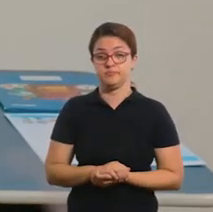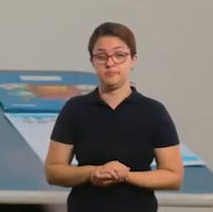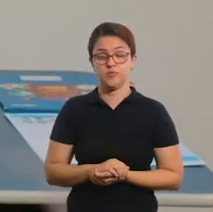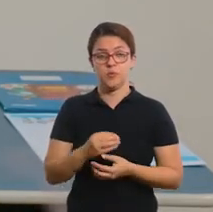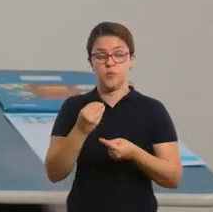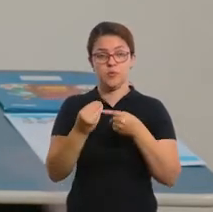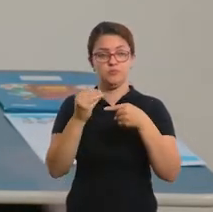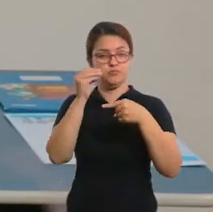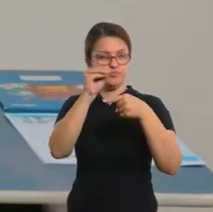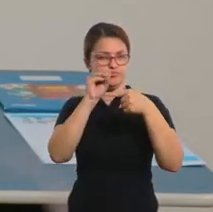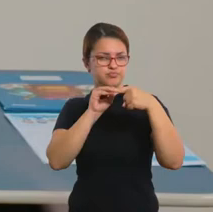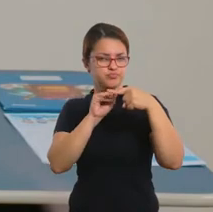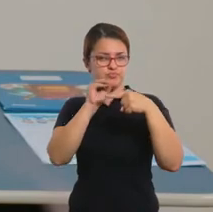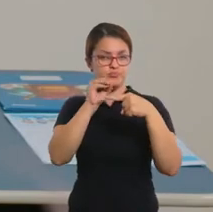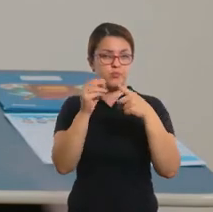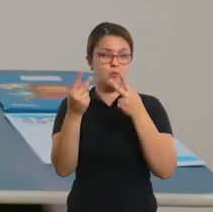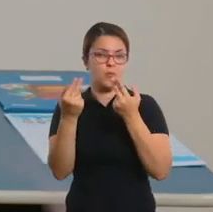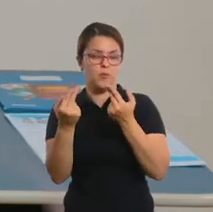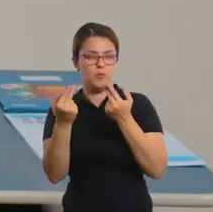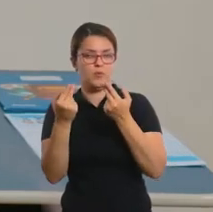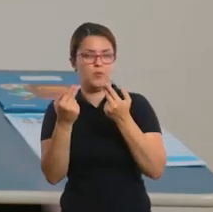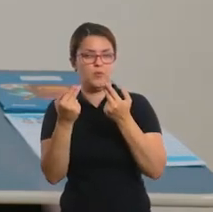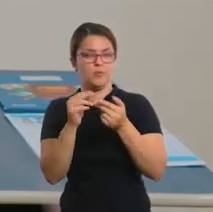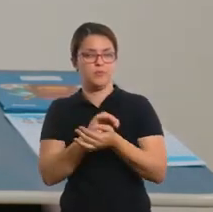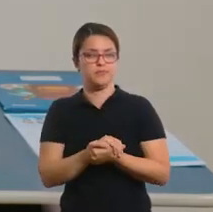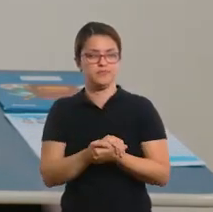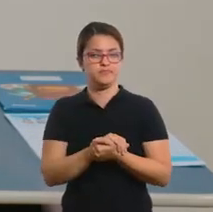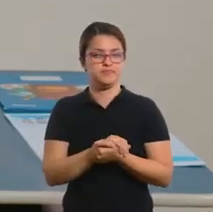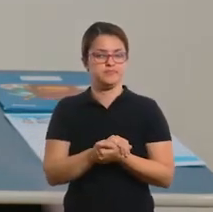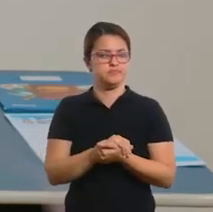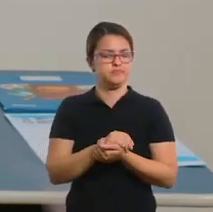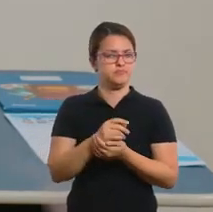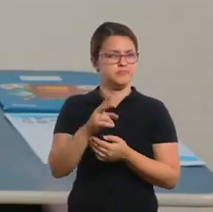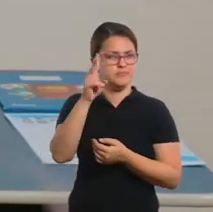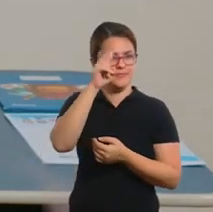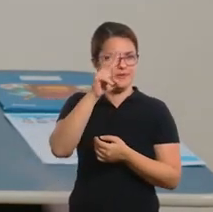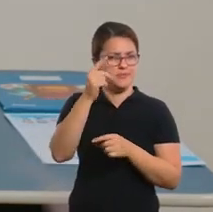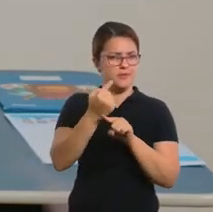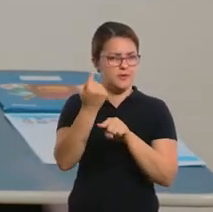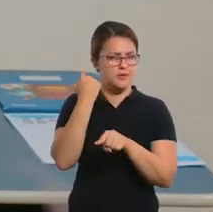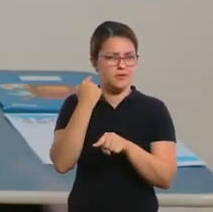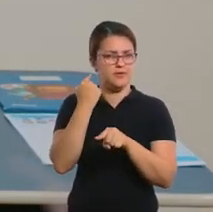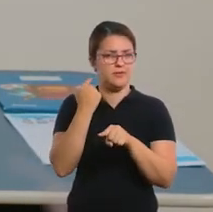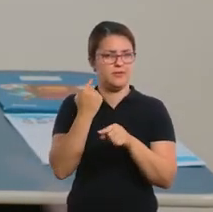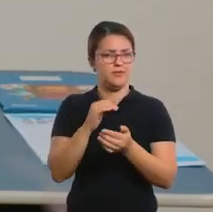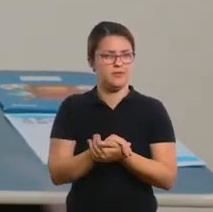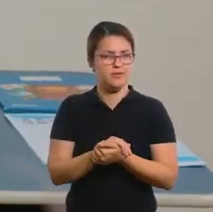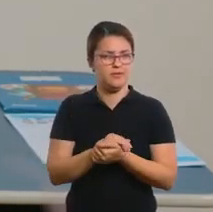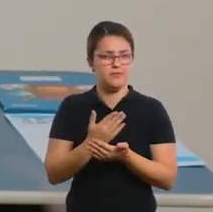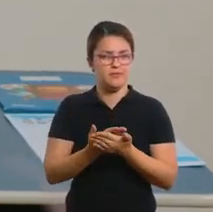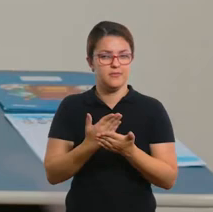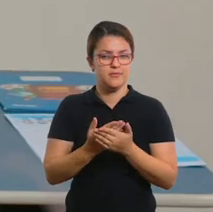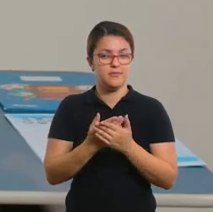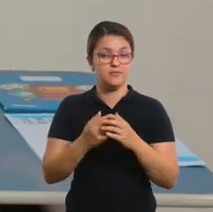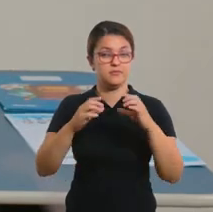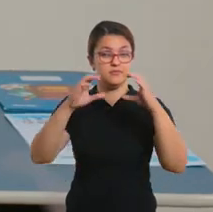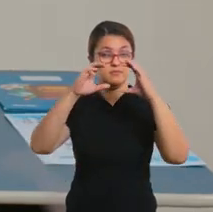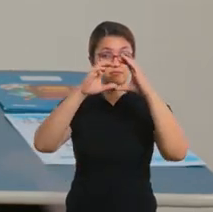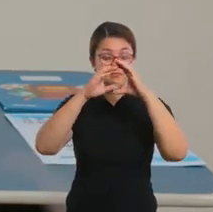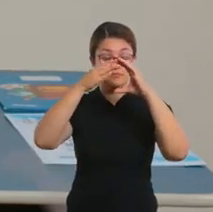ver frações equivalentes. Na aula passada, nós vimos que a fração é o